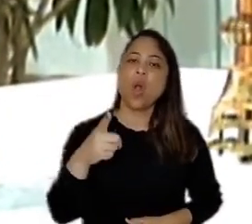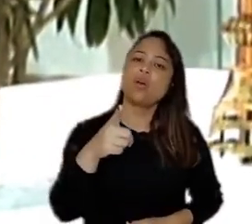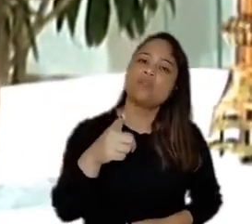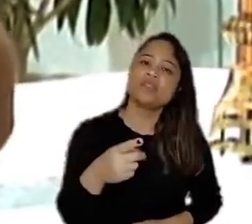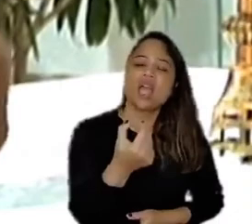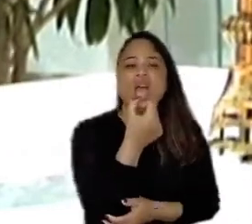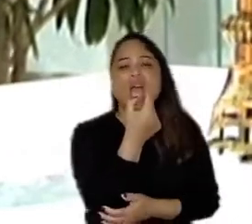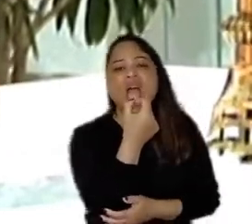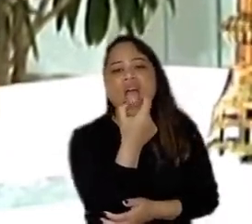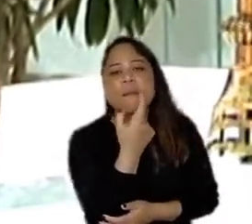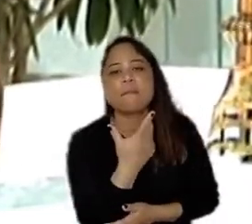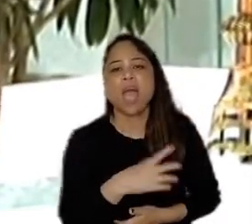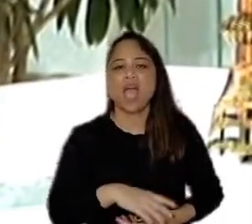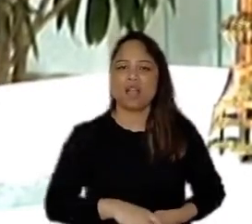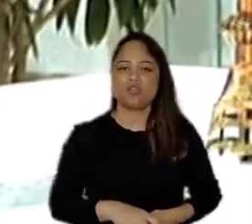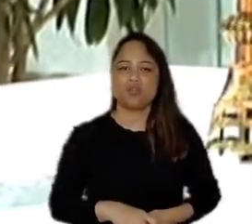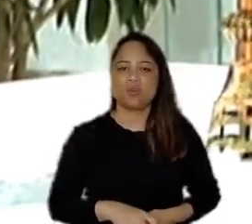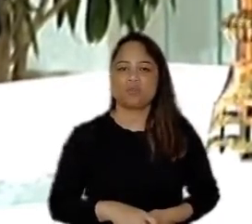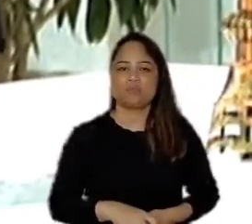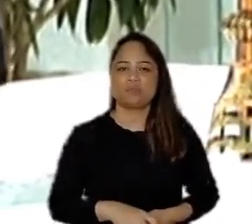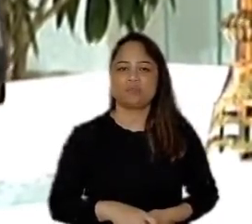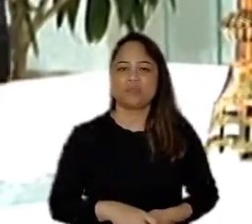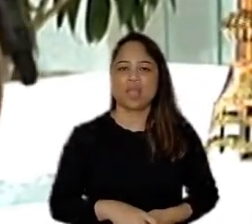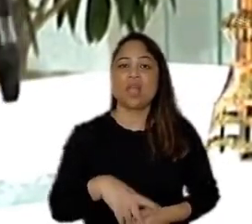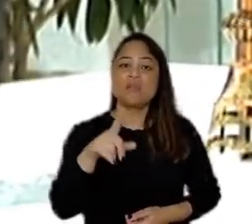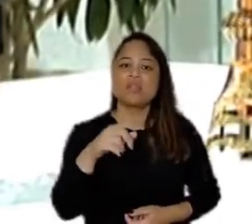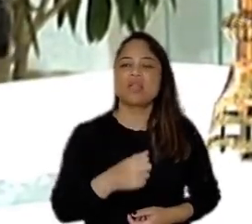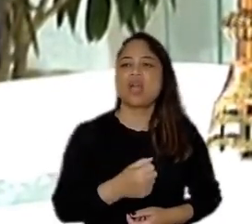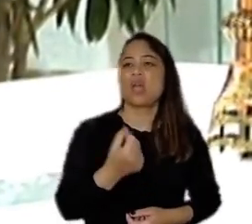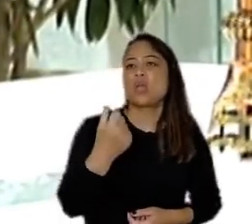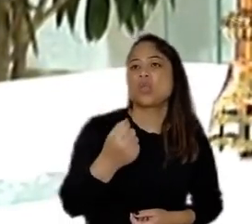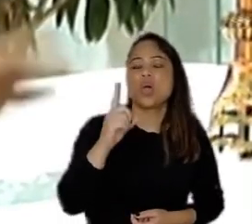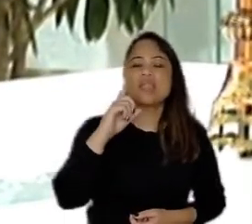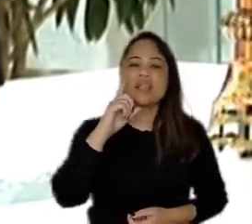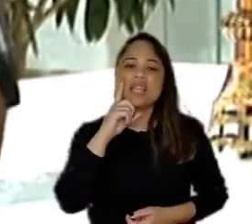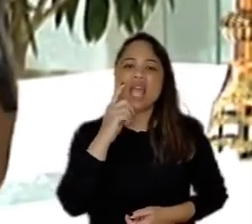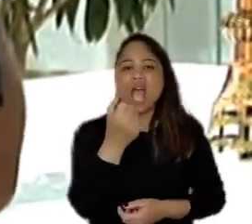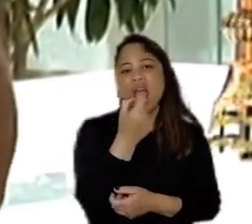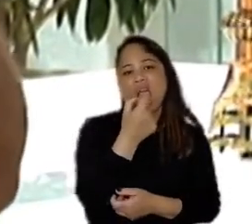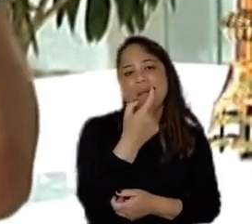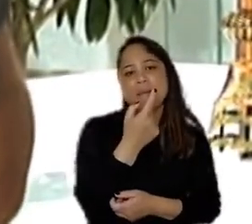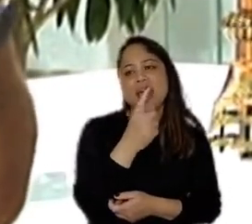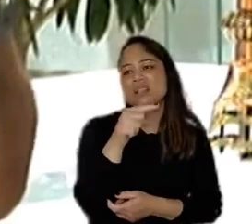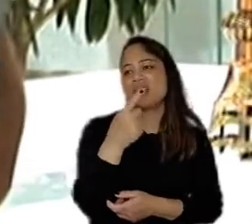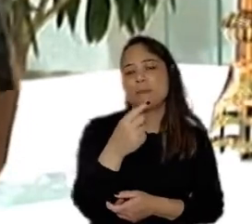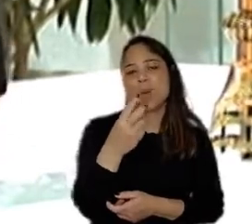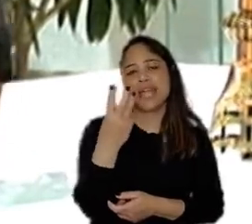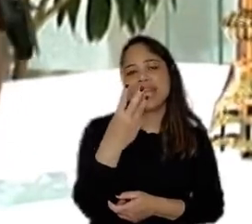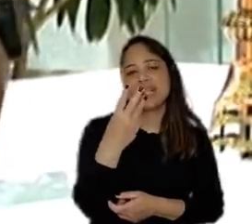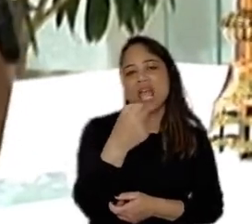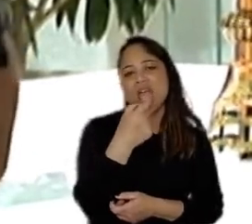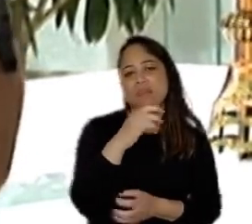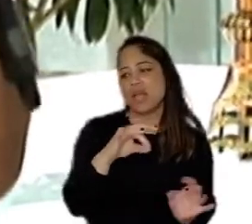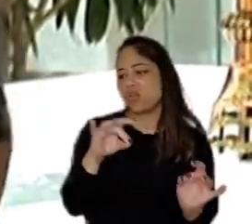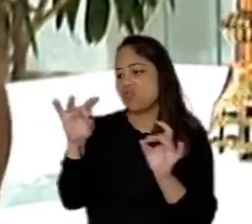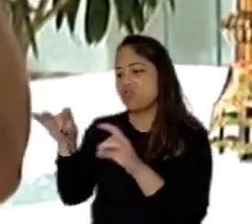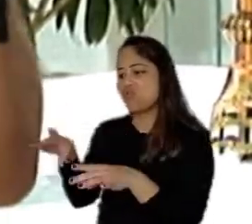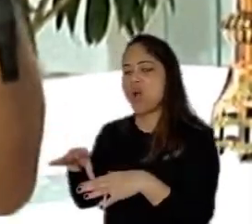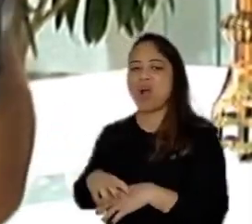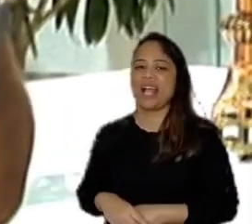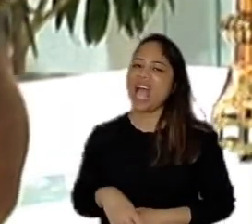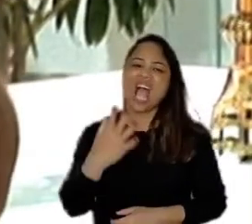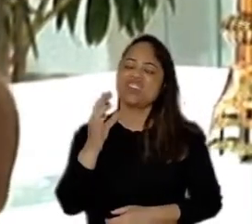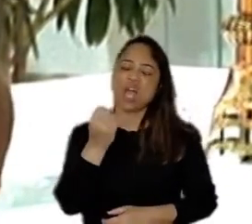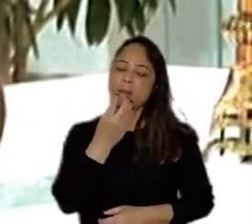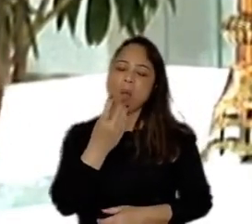15 dias, com 12 dias você fica bom e para o remédio e joga 3 comprimidos lá na sua gaveta, por isso que está cheio de resto